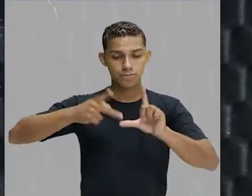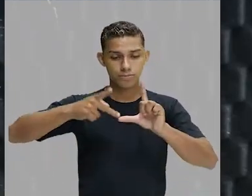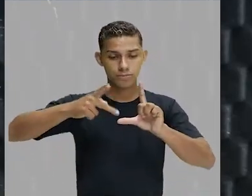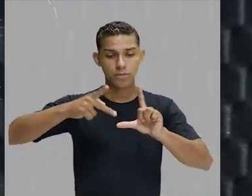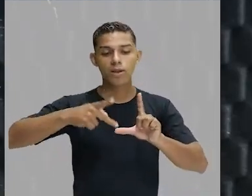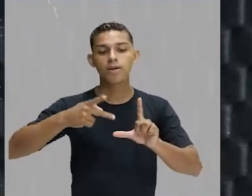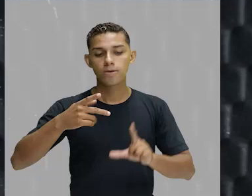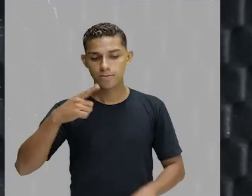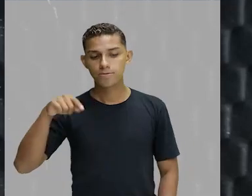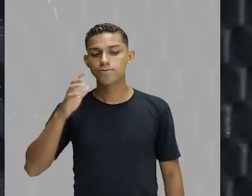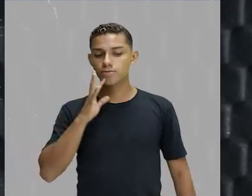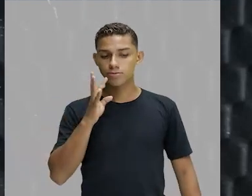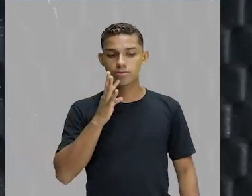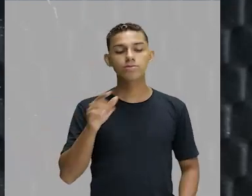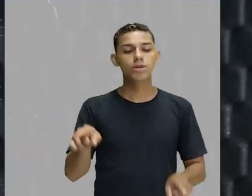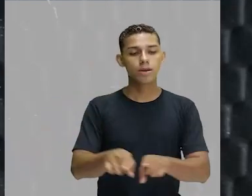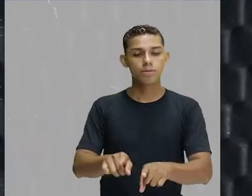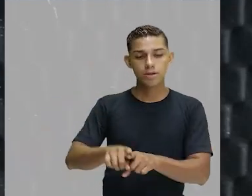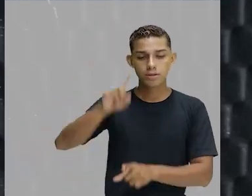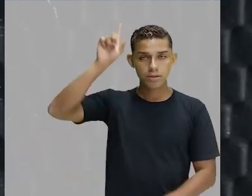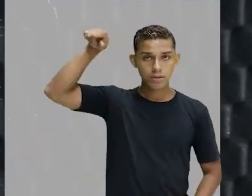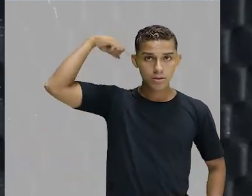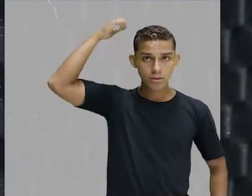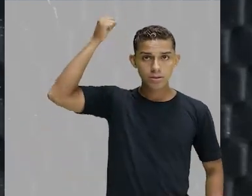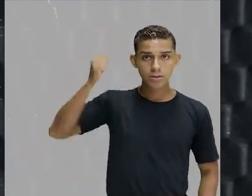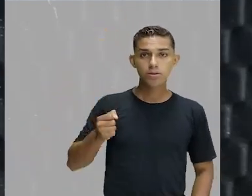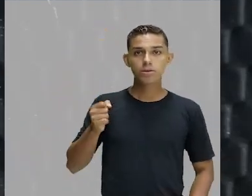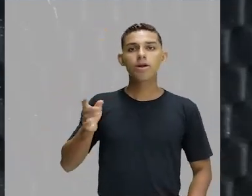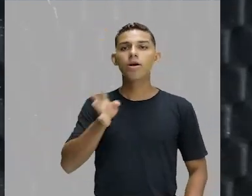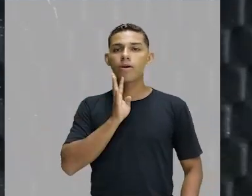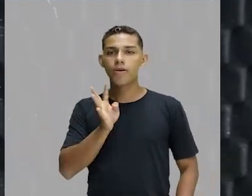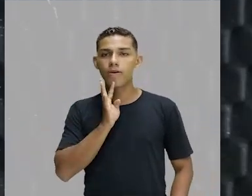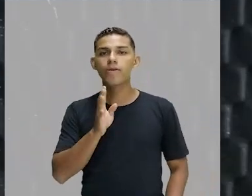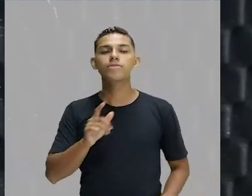muito bem de onde eu estou falando, de Ribamar também já ouviu falar. Então, lá no